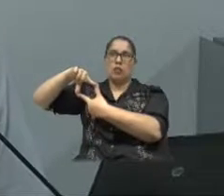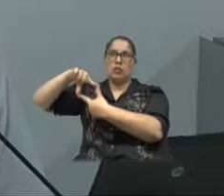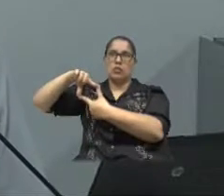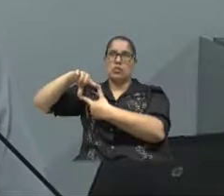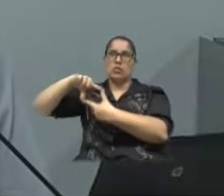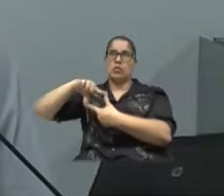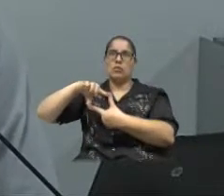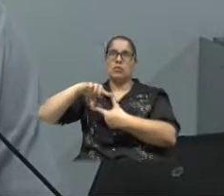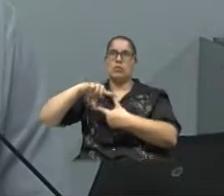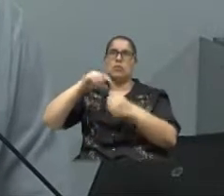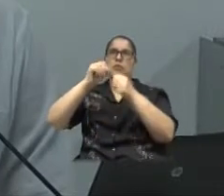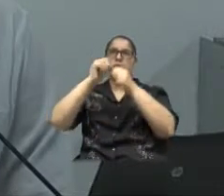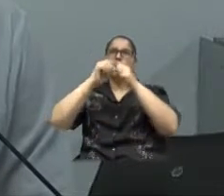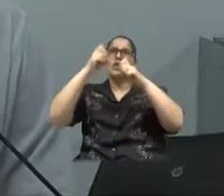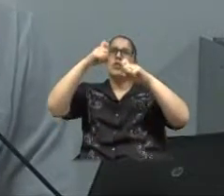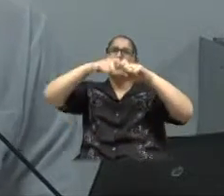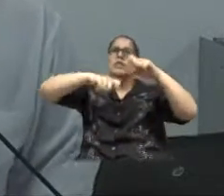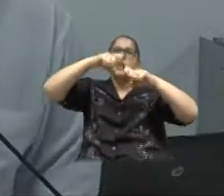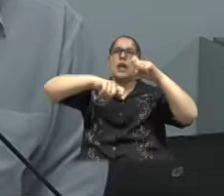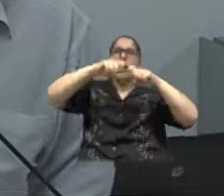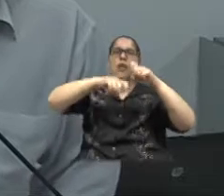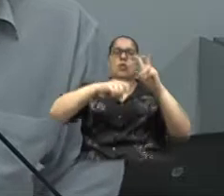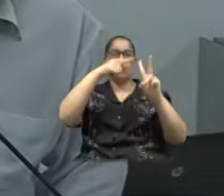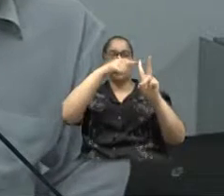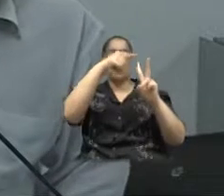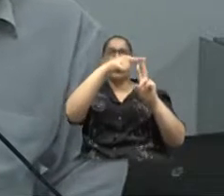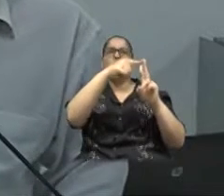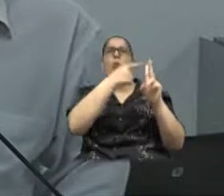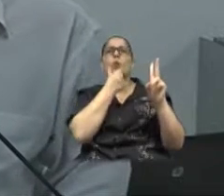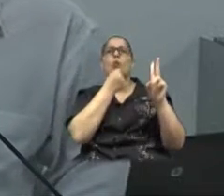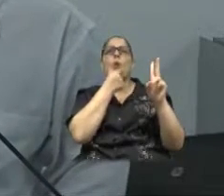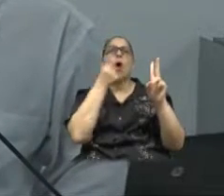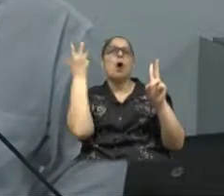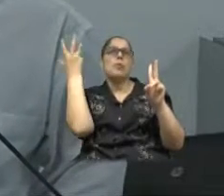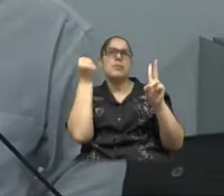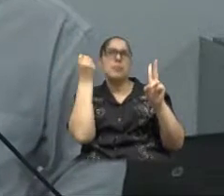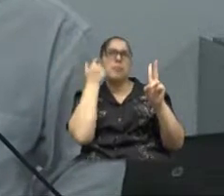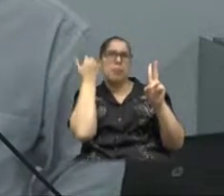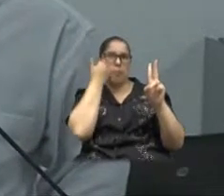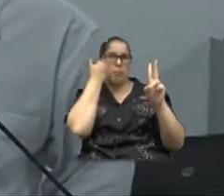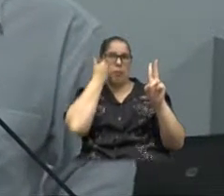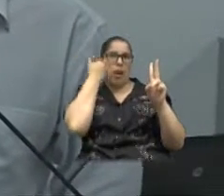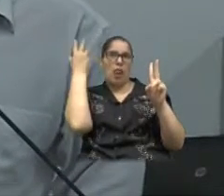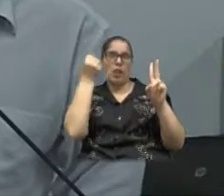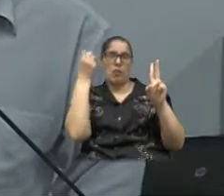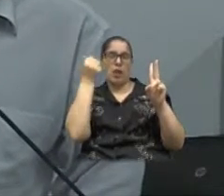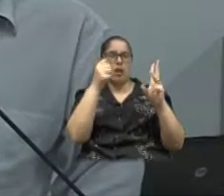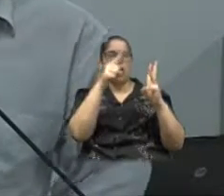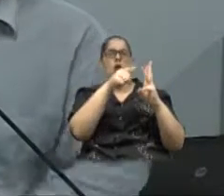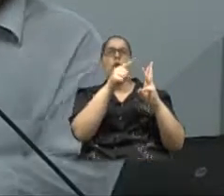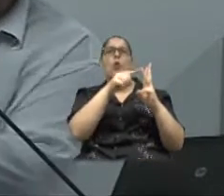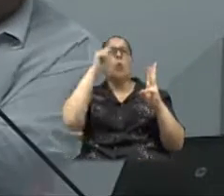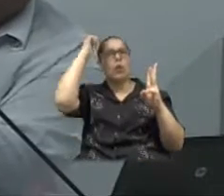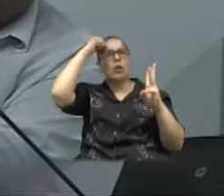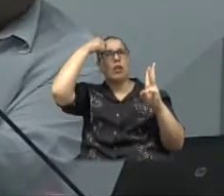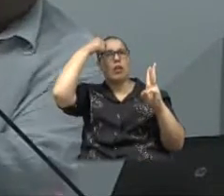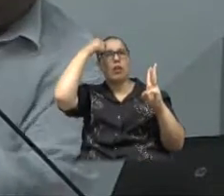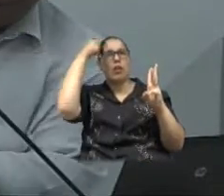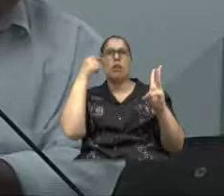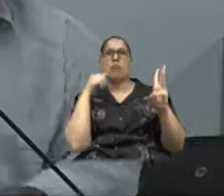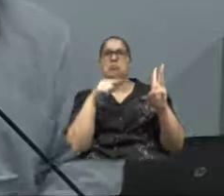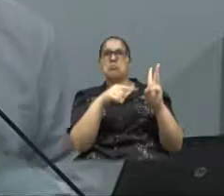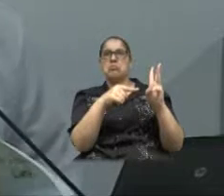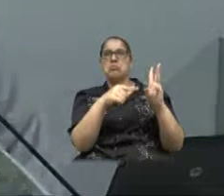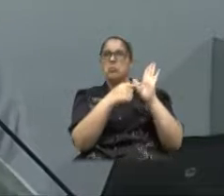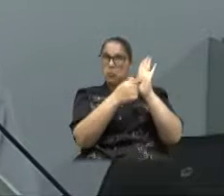brancos? Cadê os defensores da minoria, que também não se manifestaram? Cadê? Aqui o negro, ó.